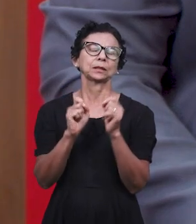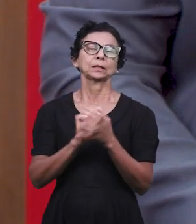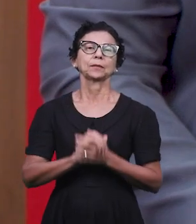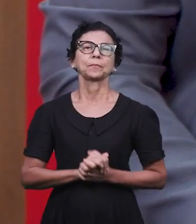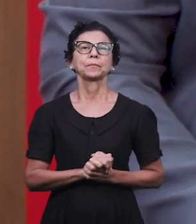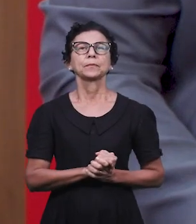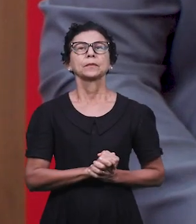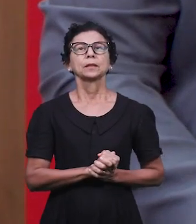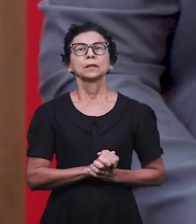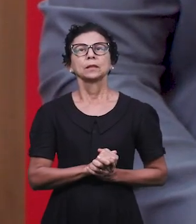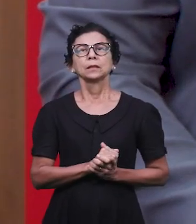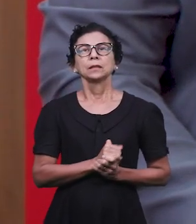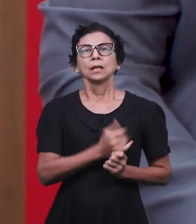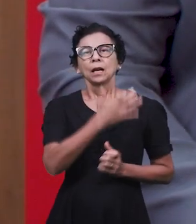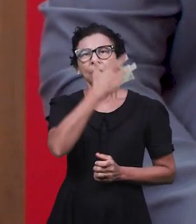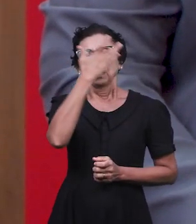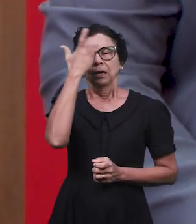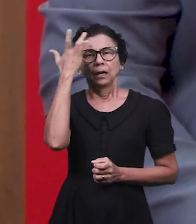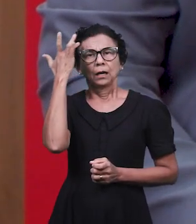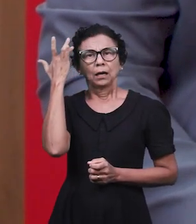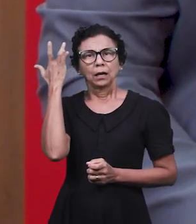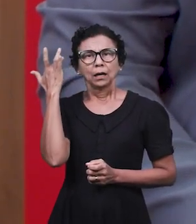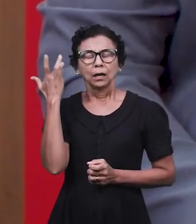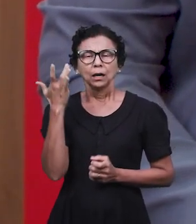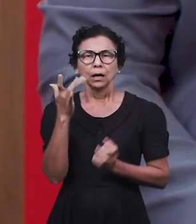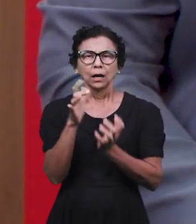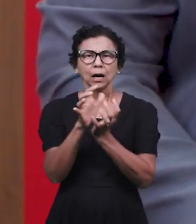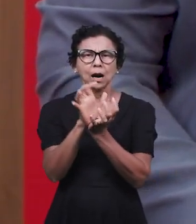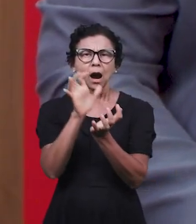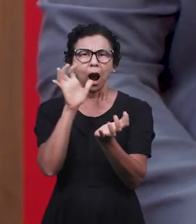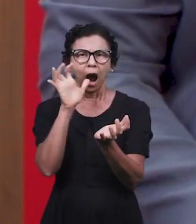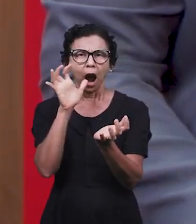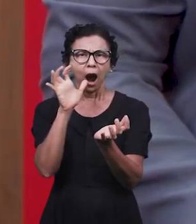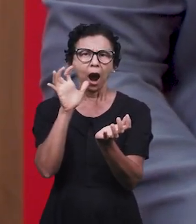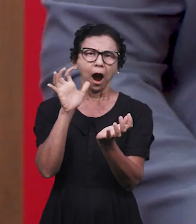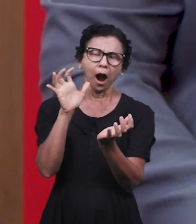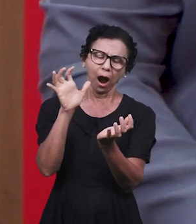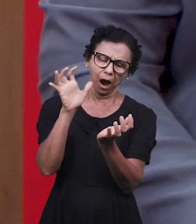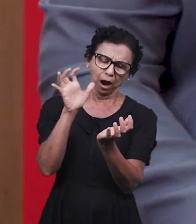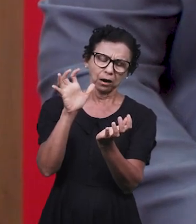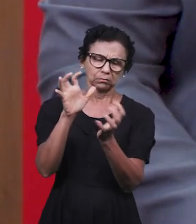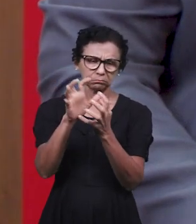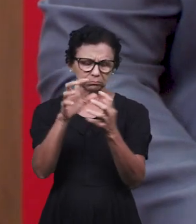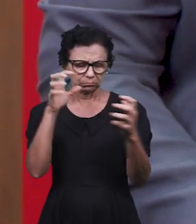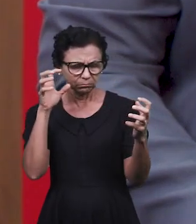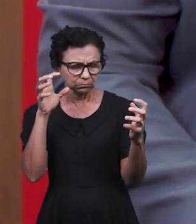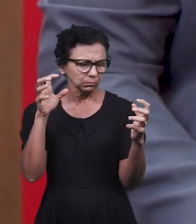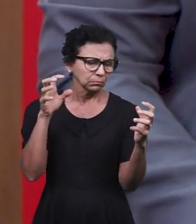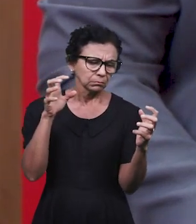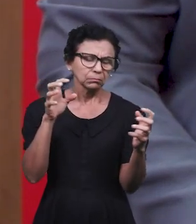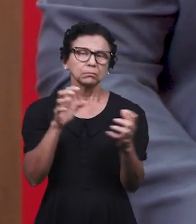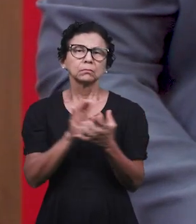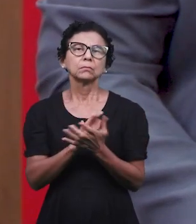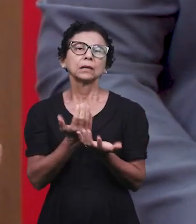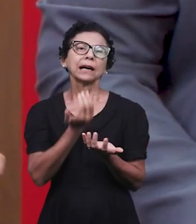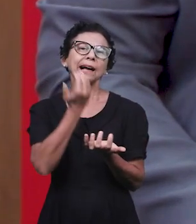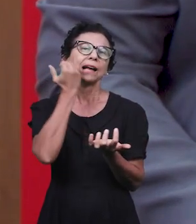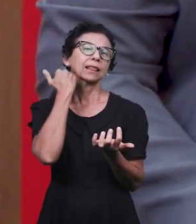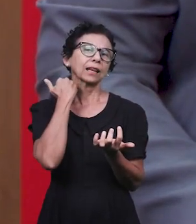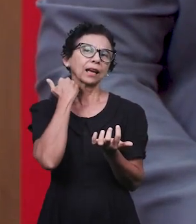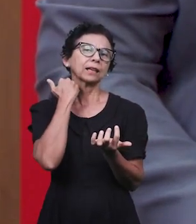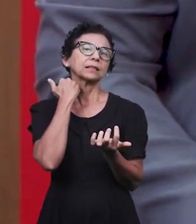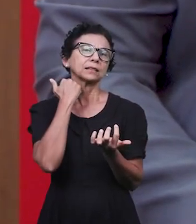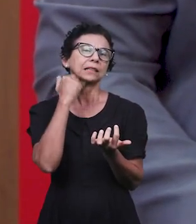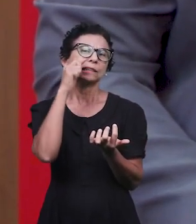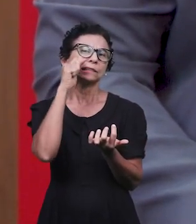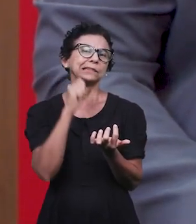dia que os pacientes eles chegam com uma perda, né, dental bastante exatamente nessa parte